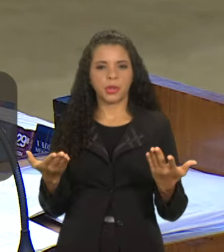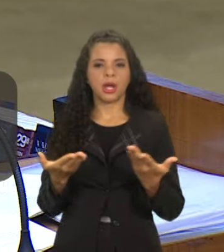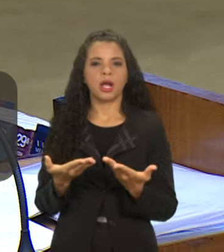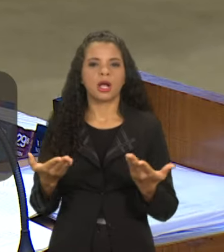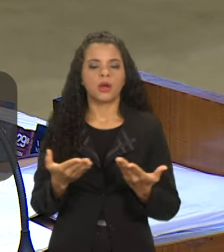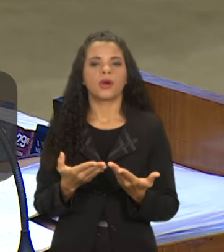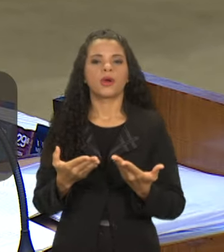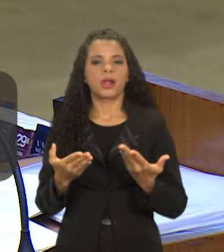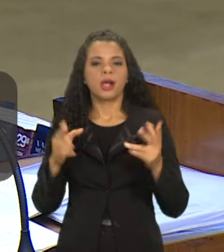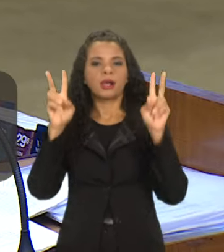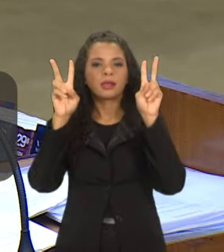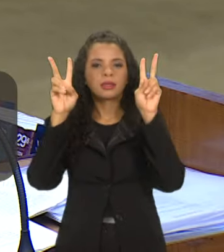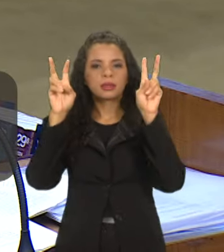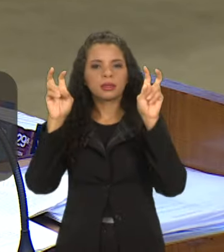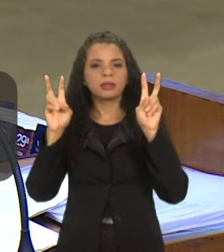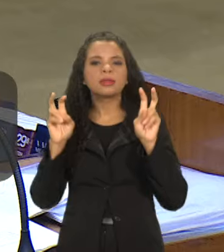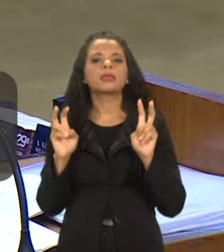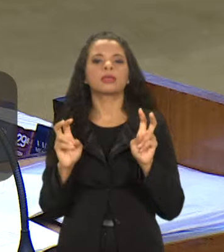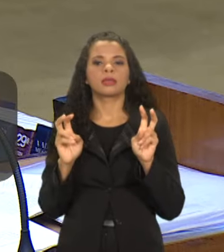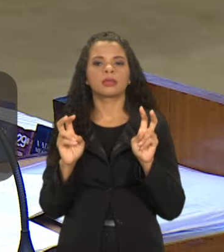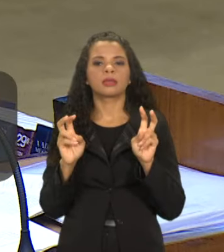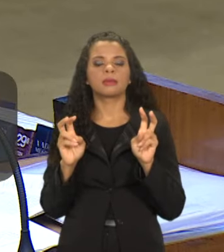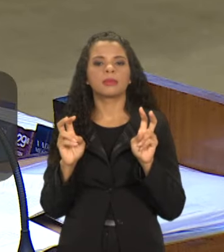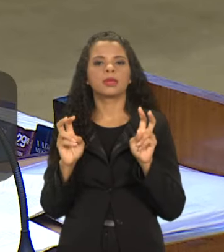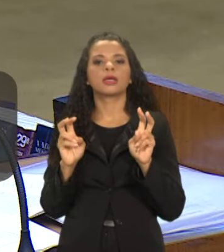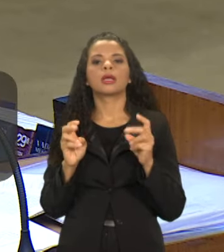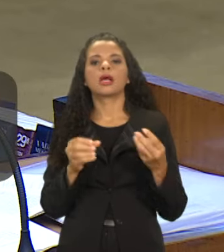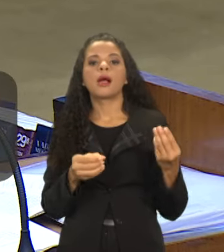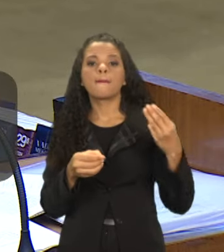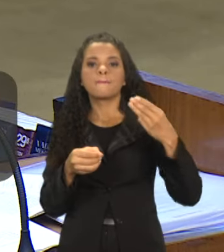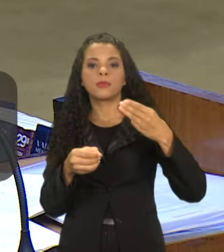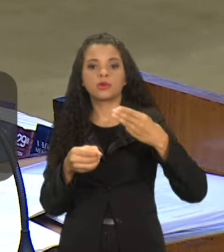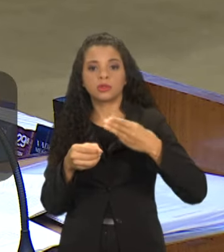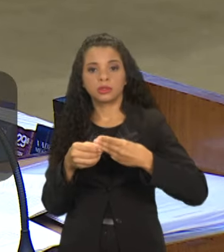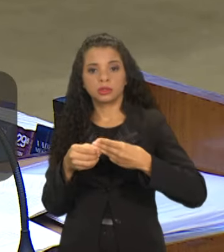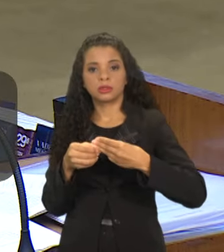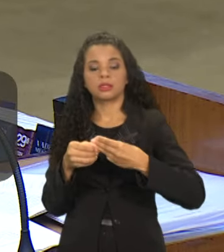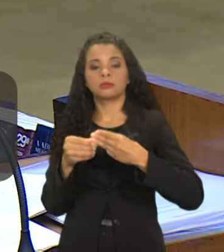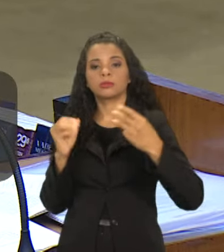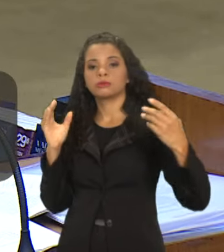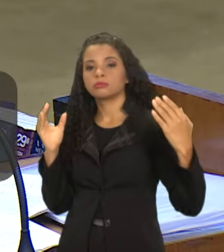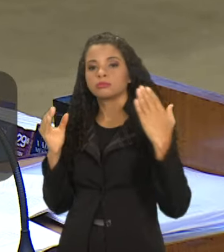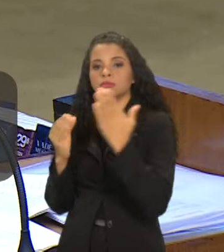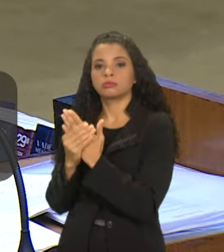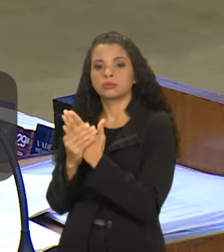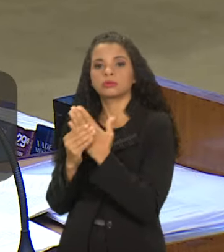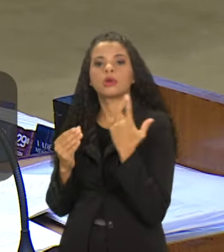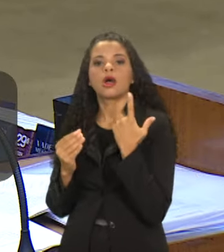temática do ingresso de municípios na justiça de outros países.